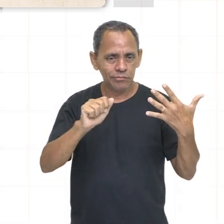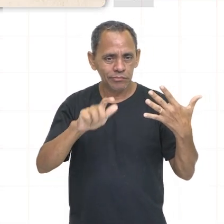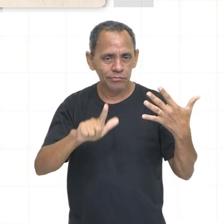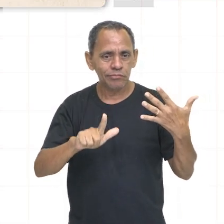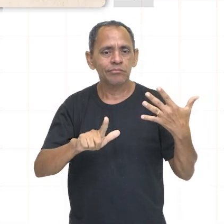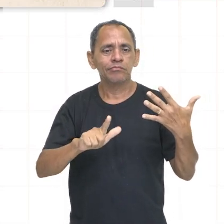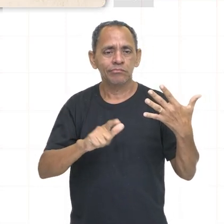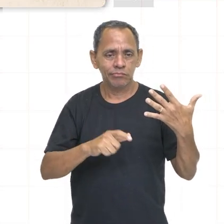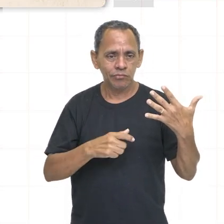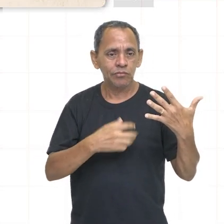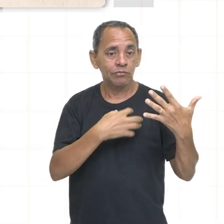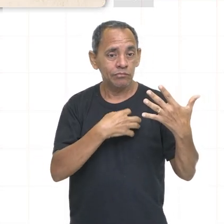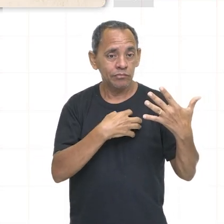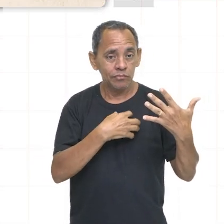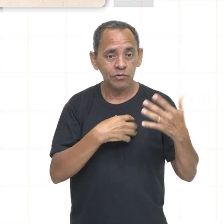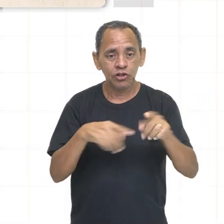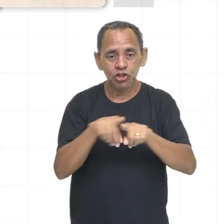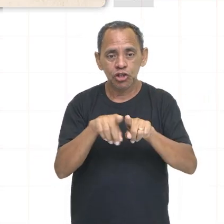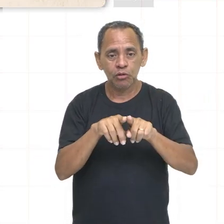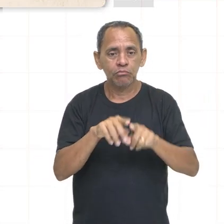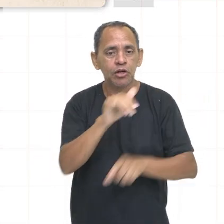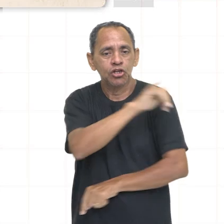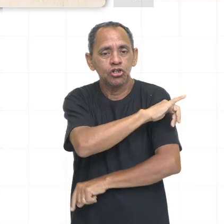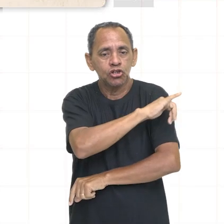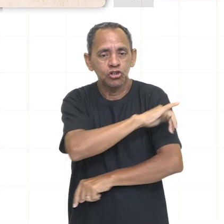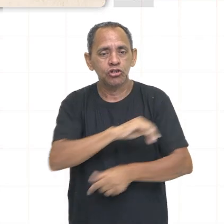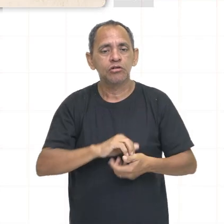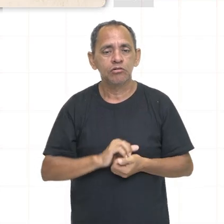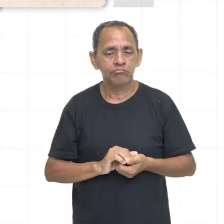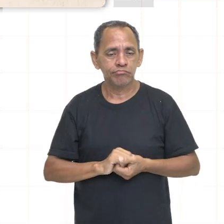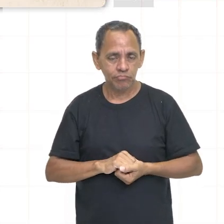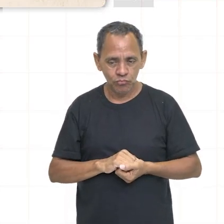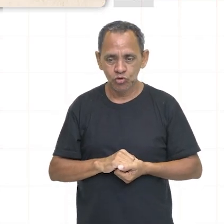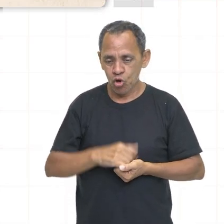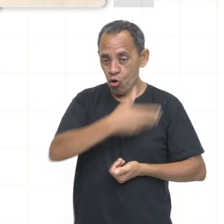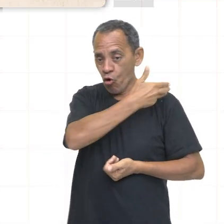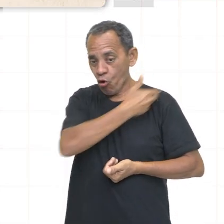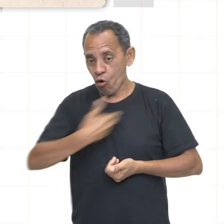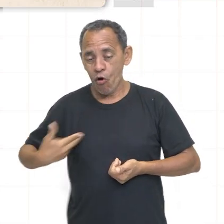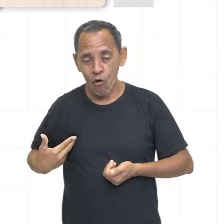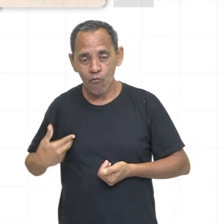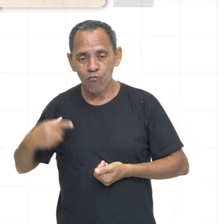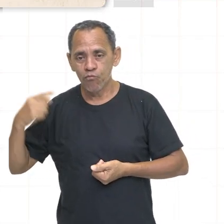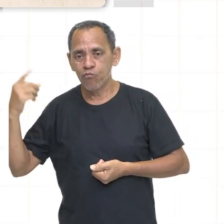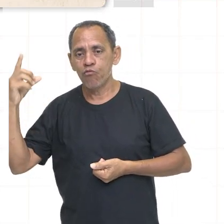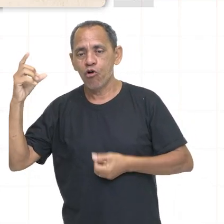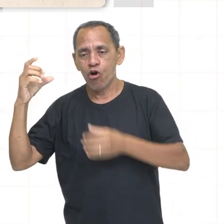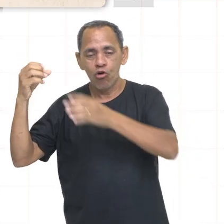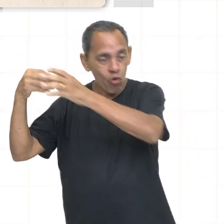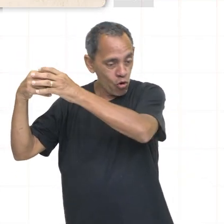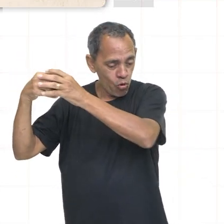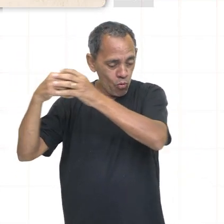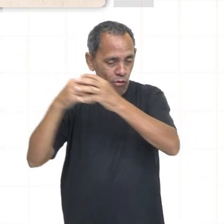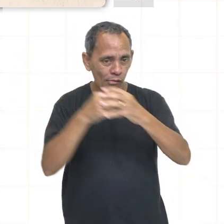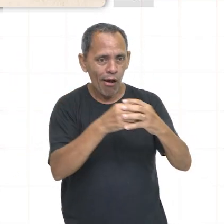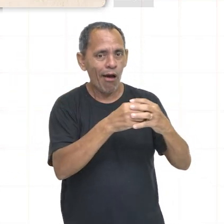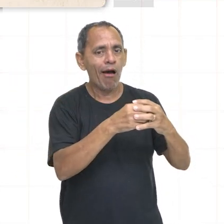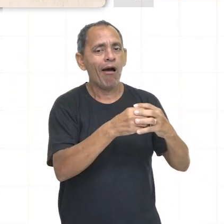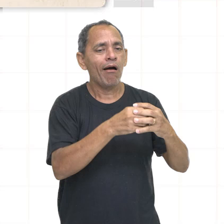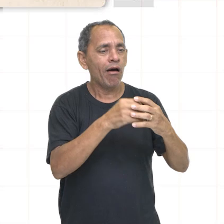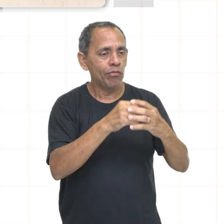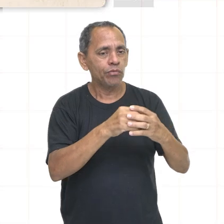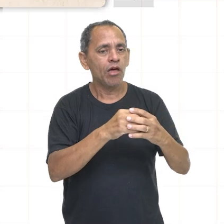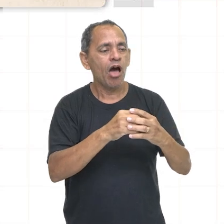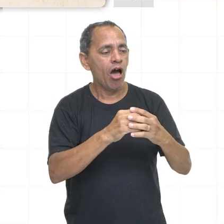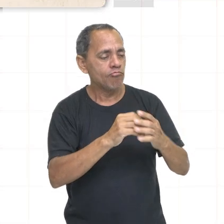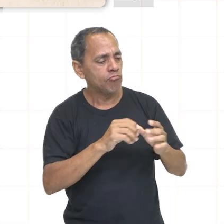essa tentativa de golpe dura, prendendo e torturando os simpatizantes da ANL. Existiu ali, de certa forma,